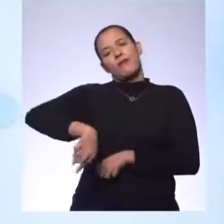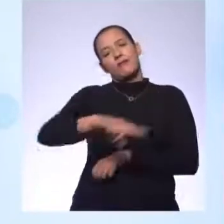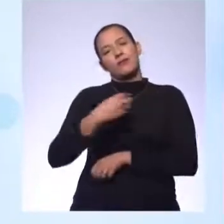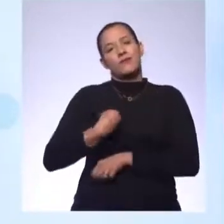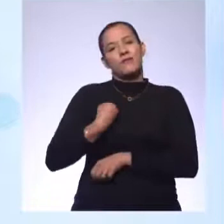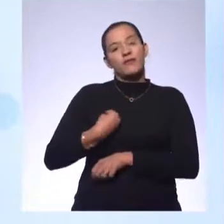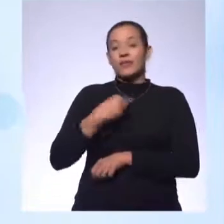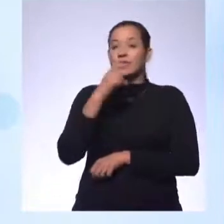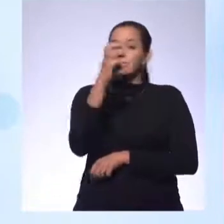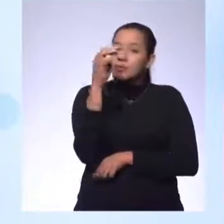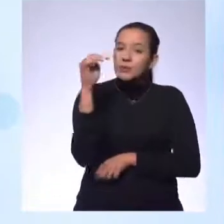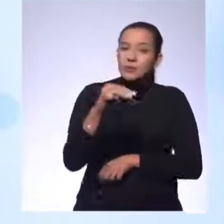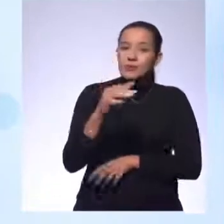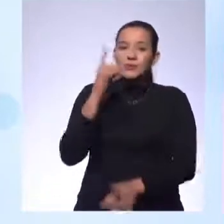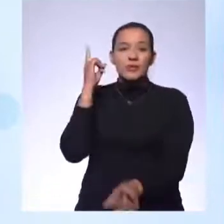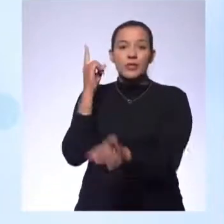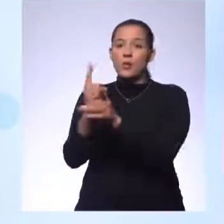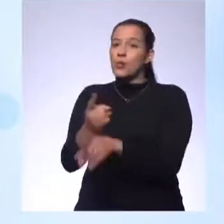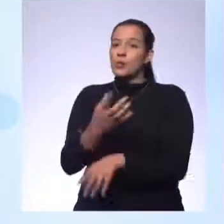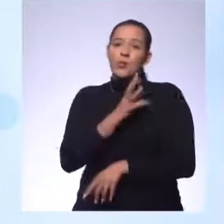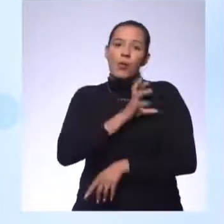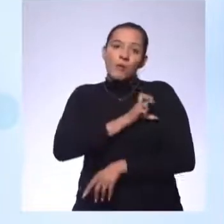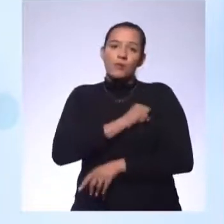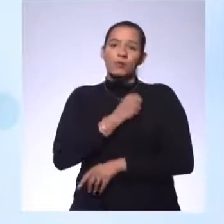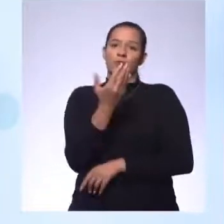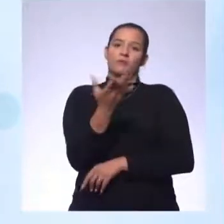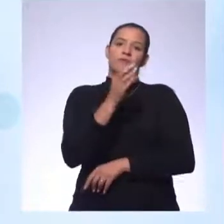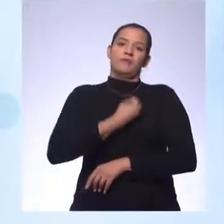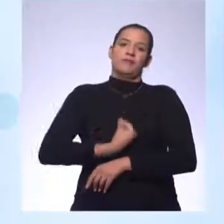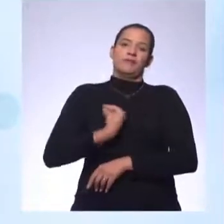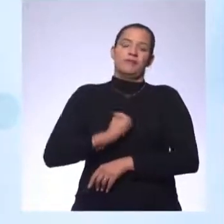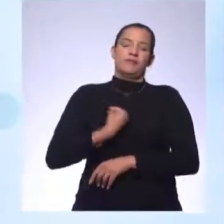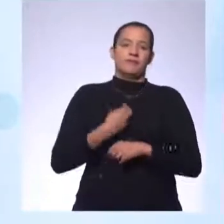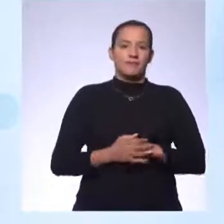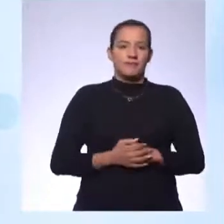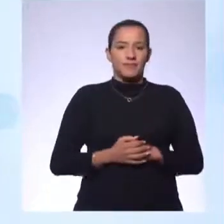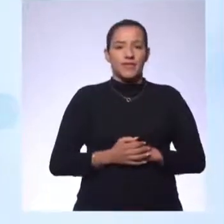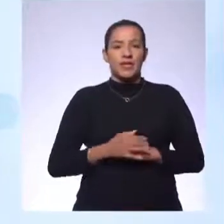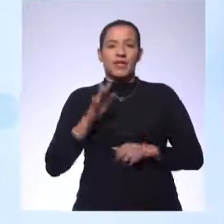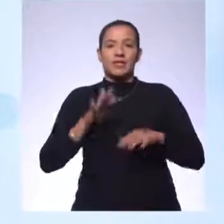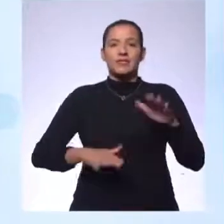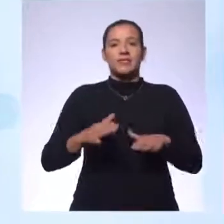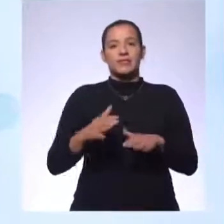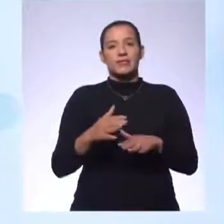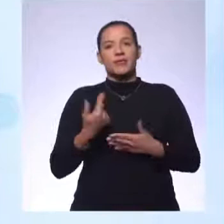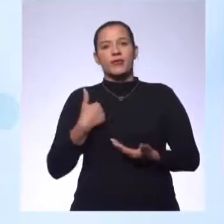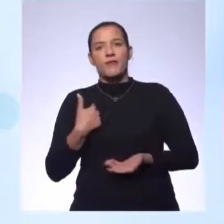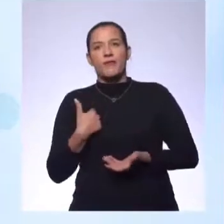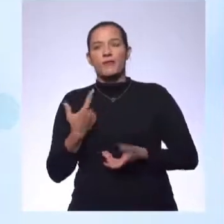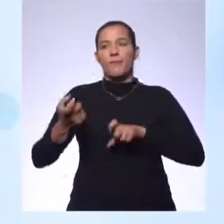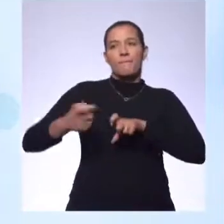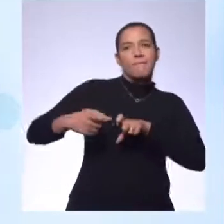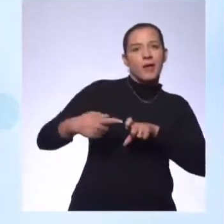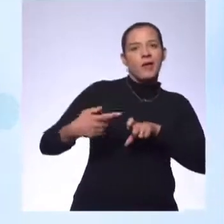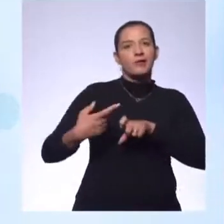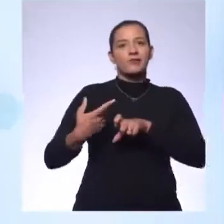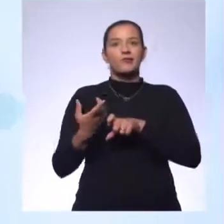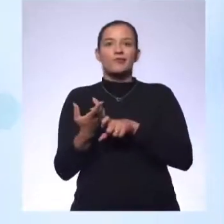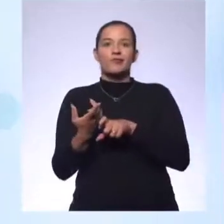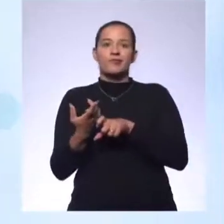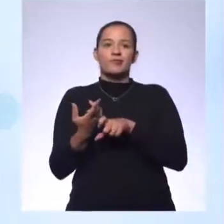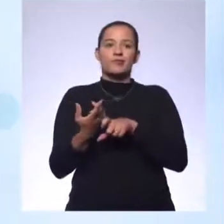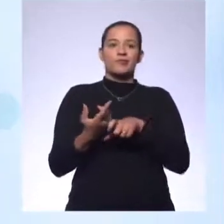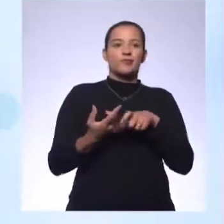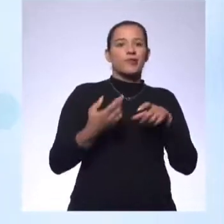conhece o grande amor da sua vida. Às vezes, olha, eu quero fazer o quê? Direito ou medicina? Aí você fica a vida inteira